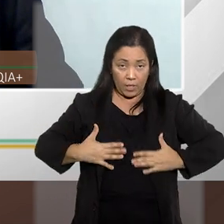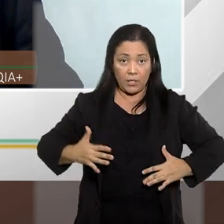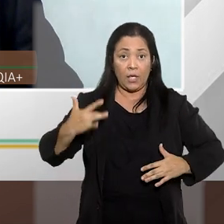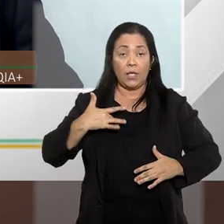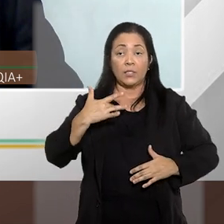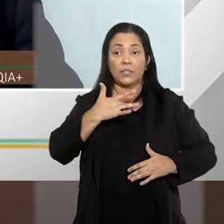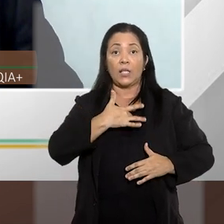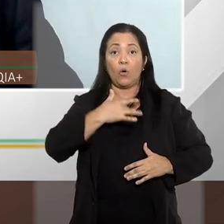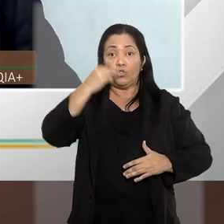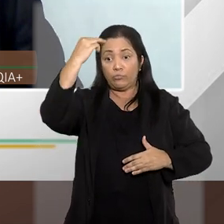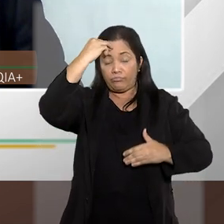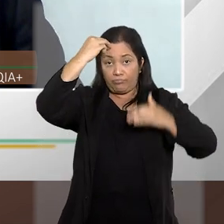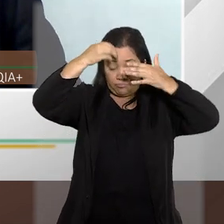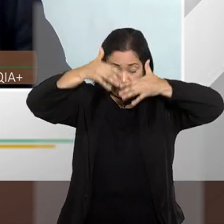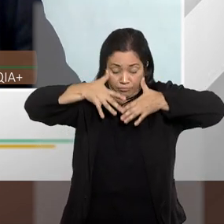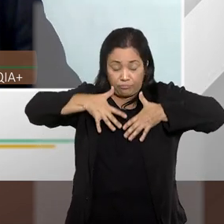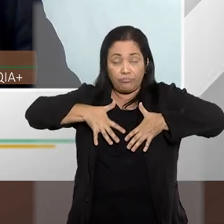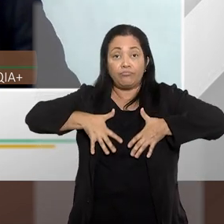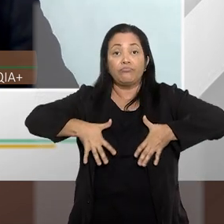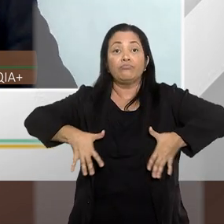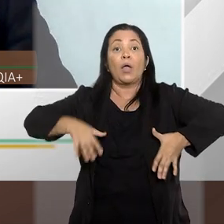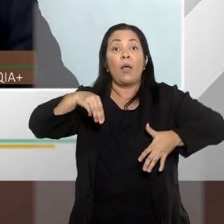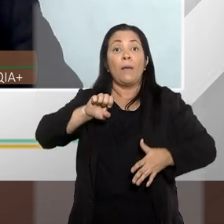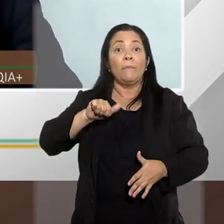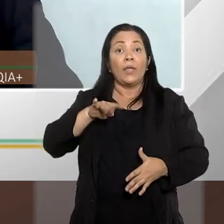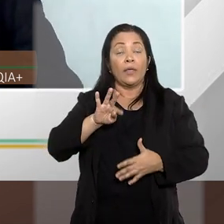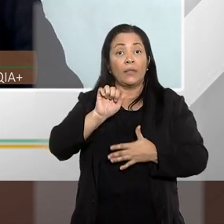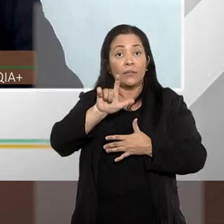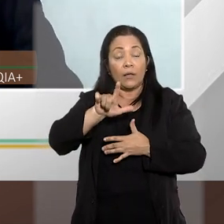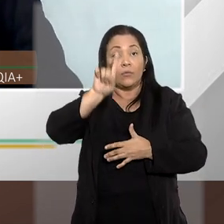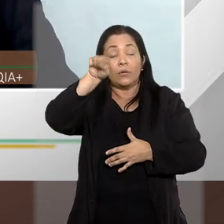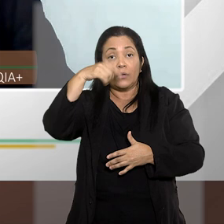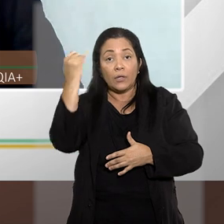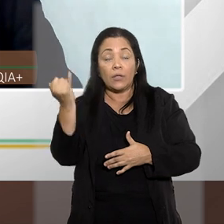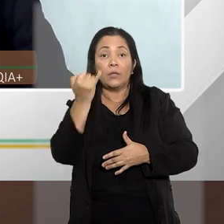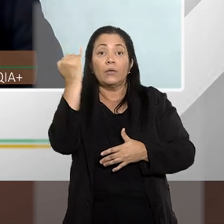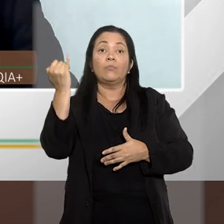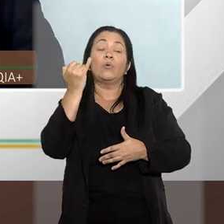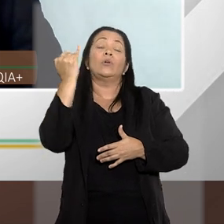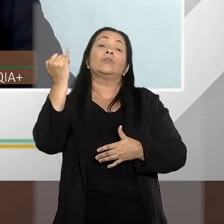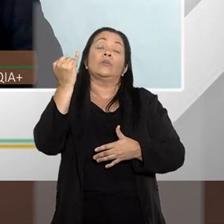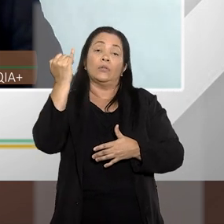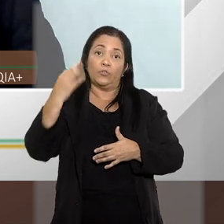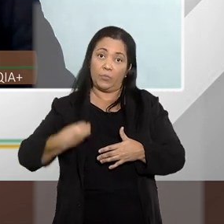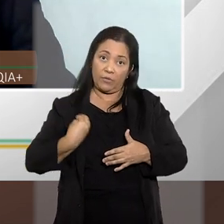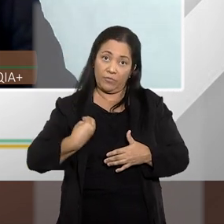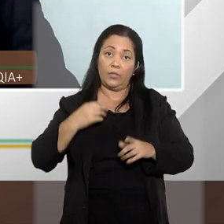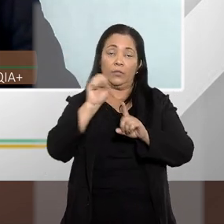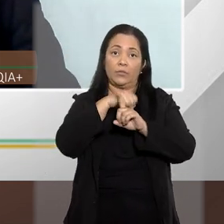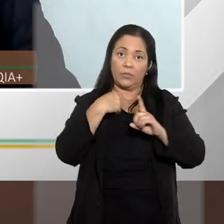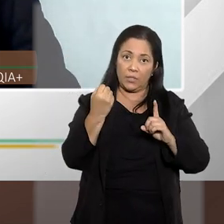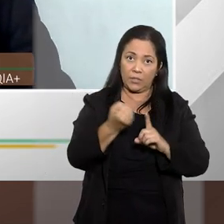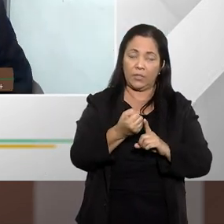muito necessárias para esse segmento social que é tão vulnerabilizado.